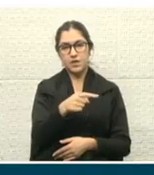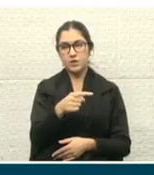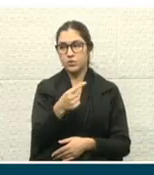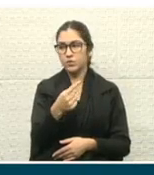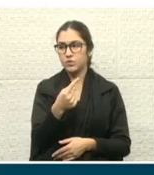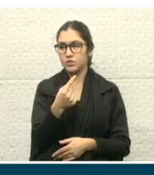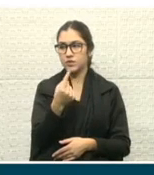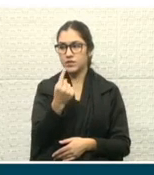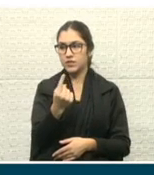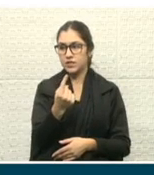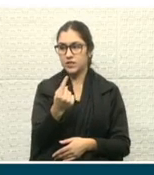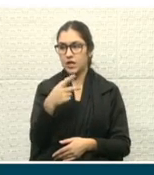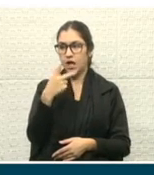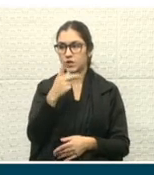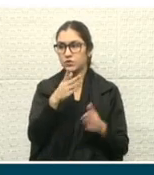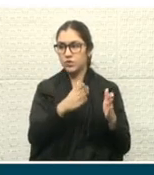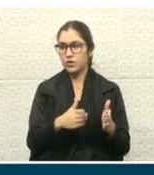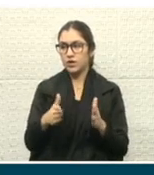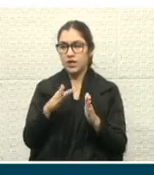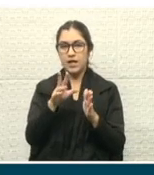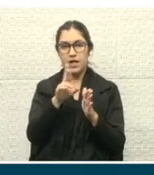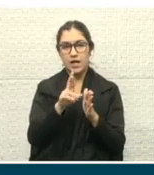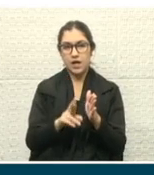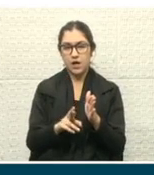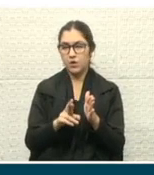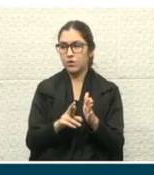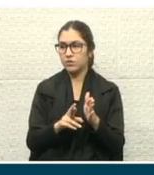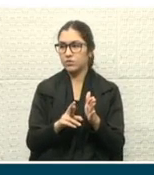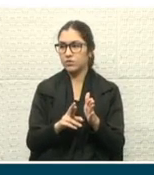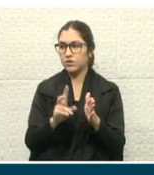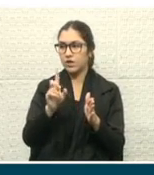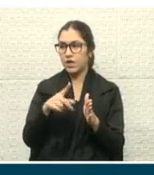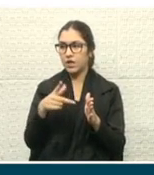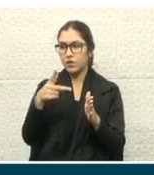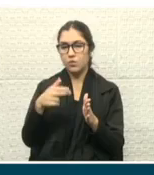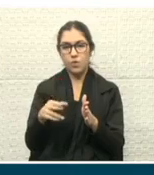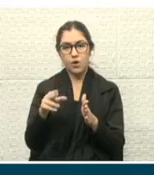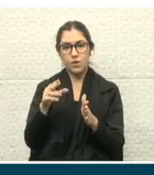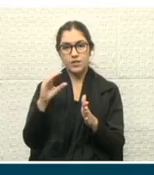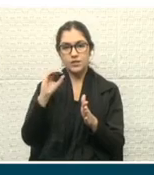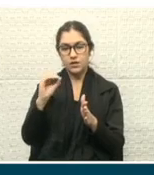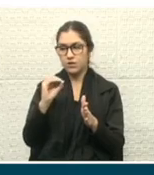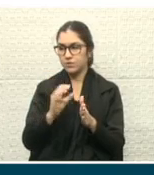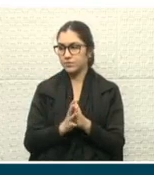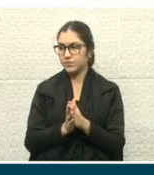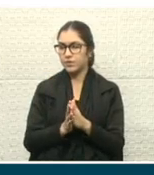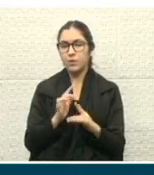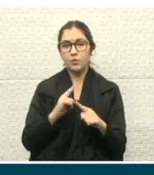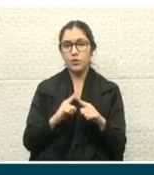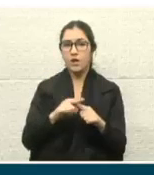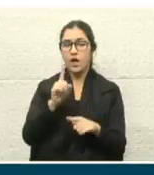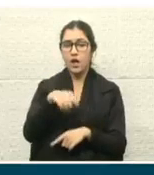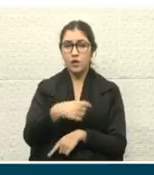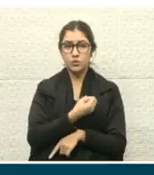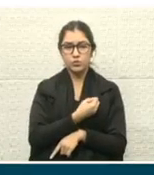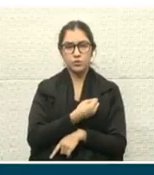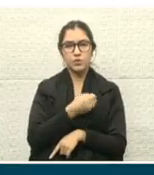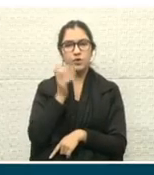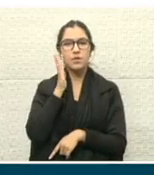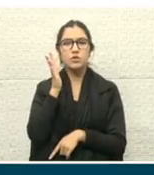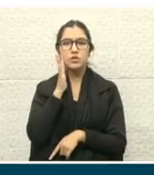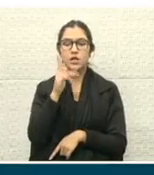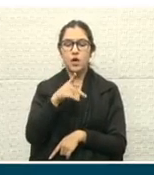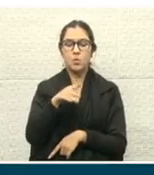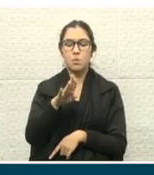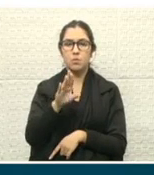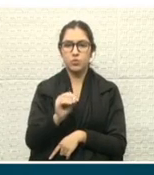i, a sua parte real é igual a 0, porque ele é um número imaginário